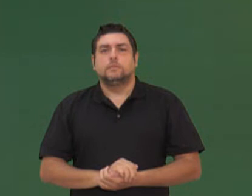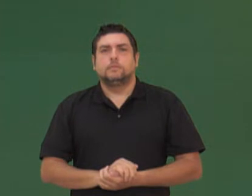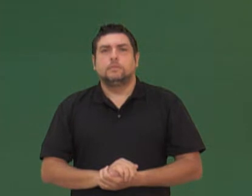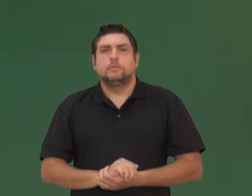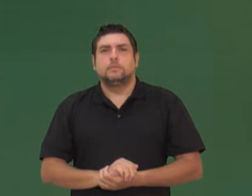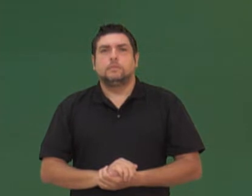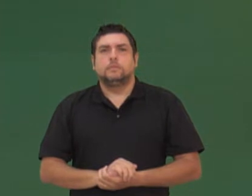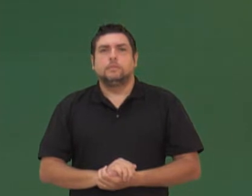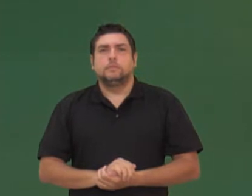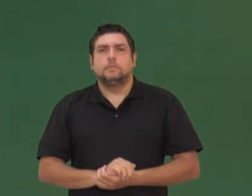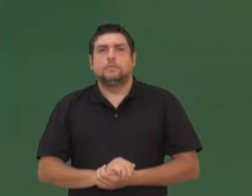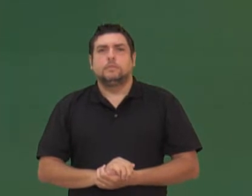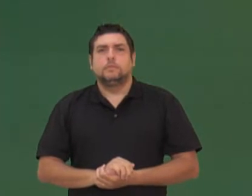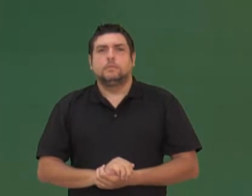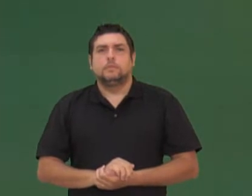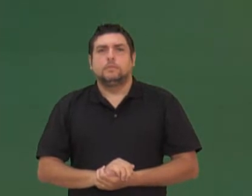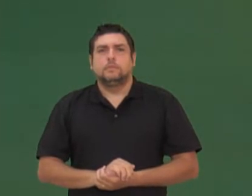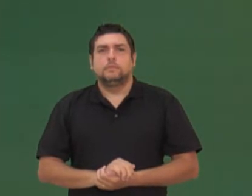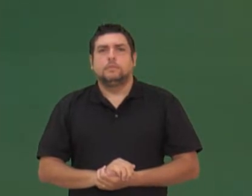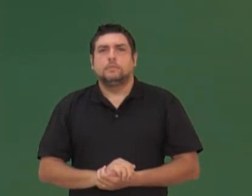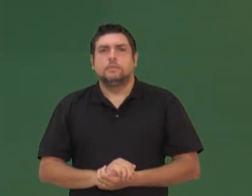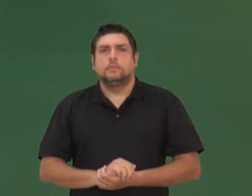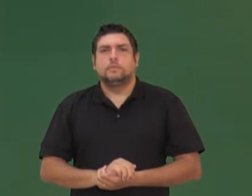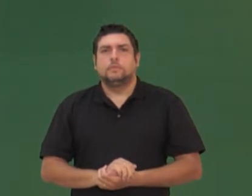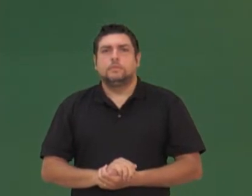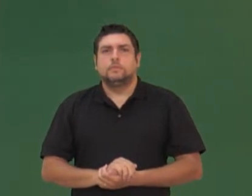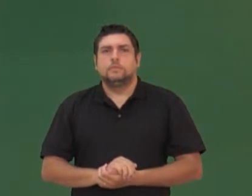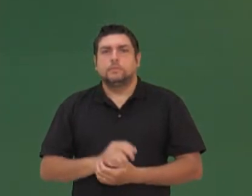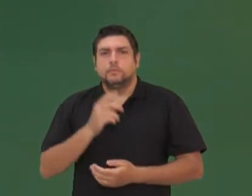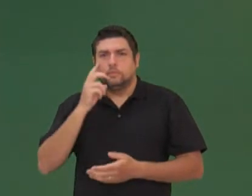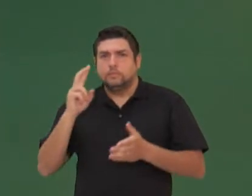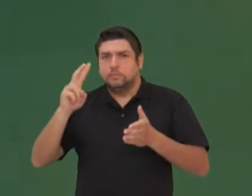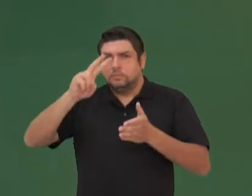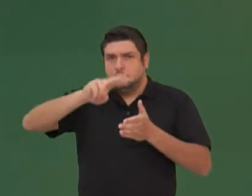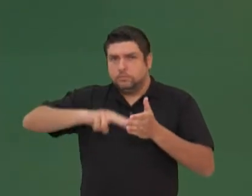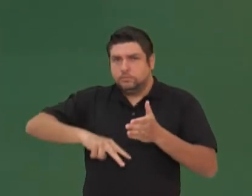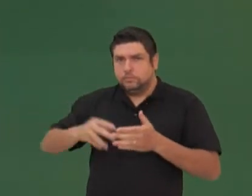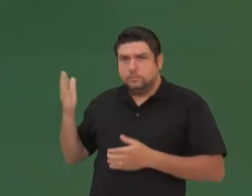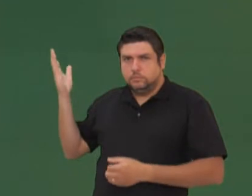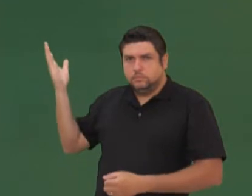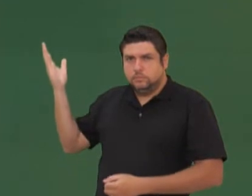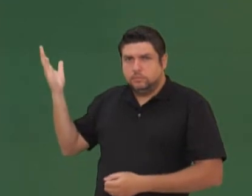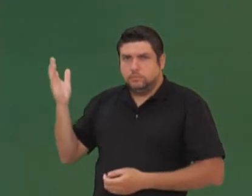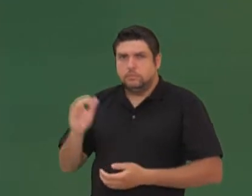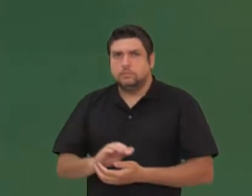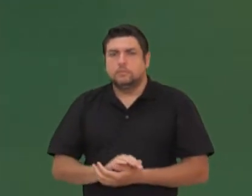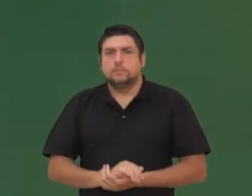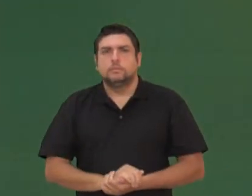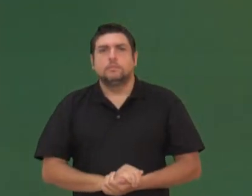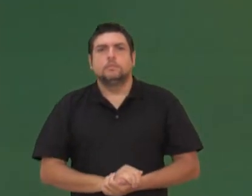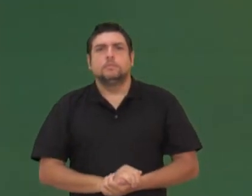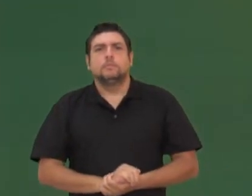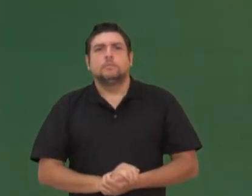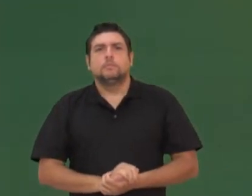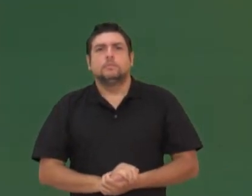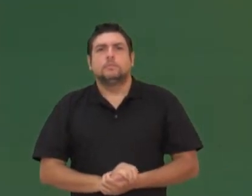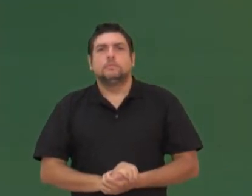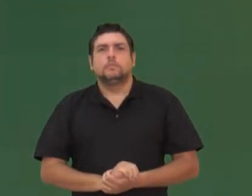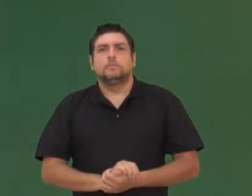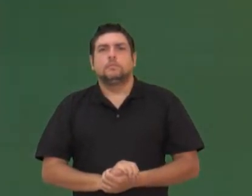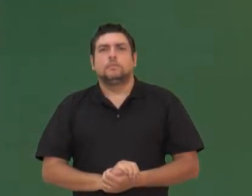usted. Hablara, hablase. Aprendiera, aprendiese. Viviera, viviese. Perfeito? E a